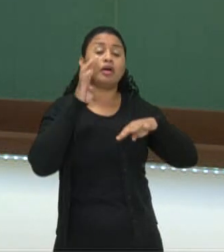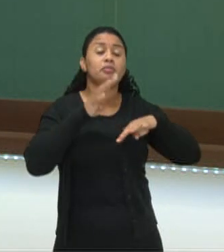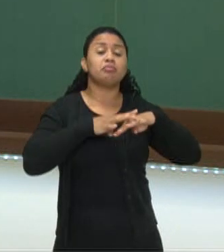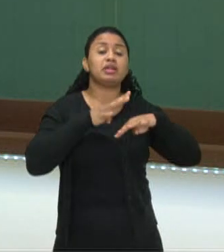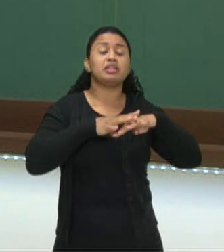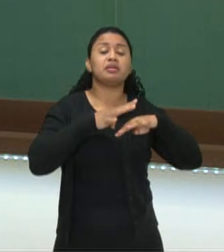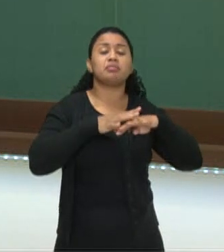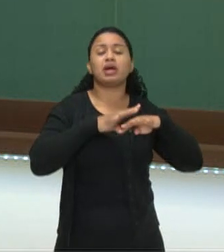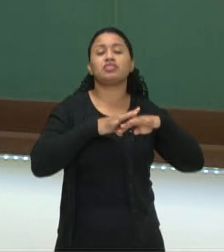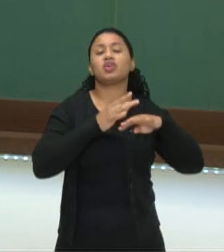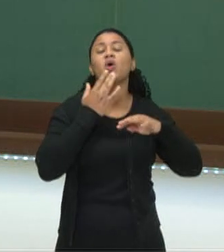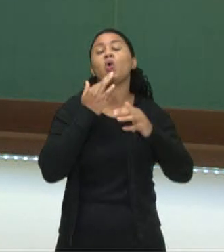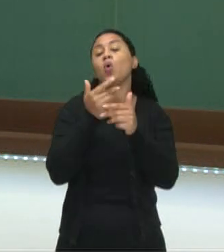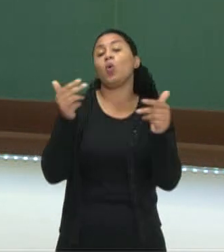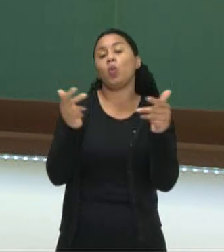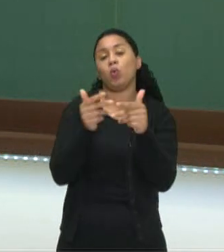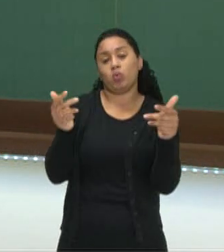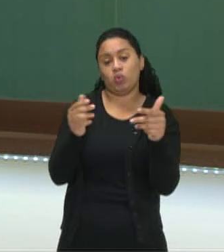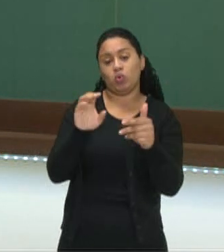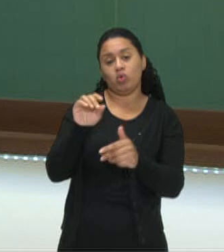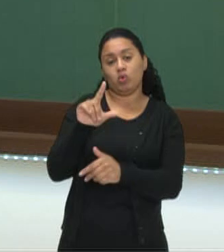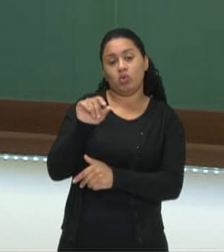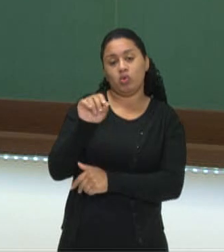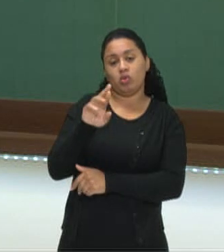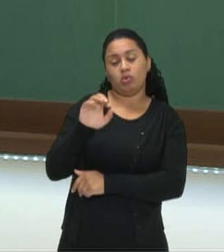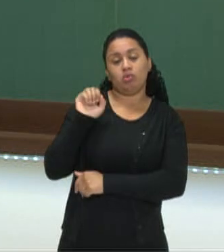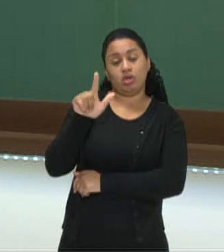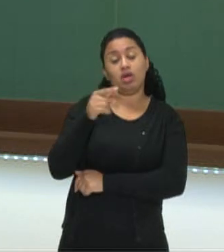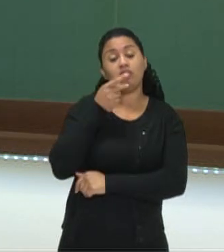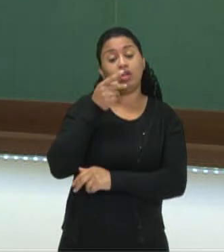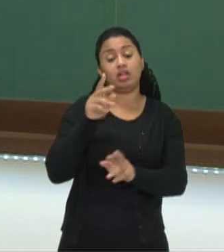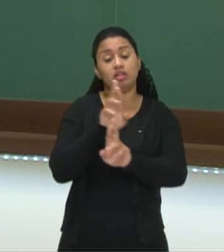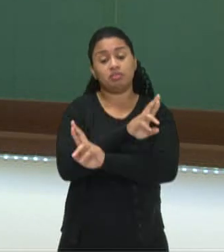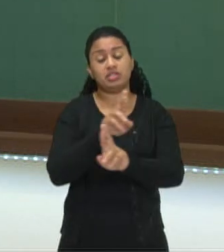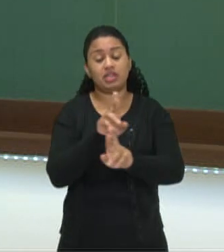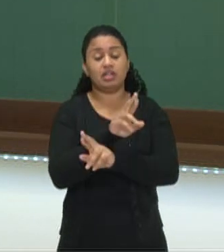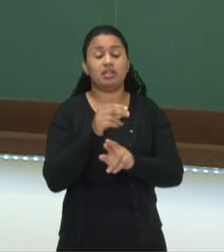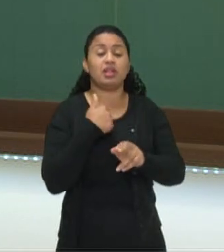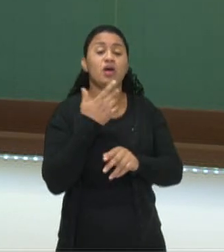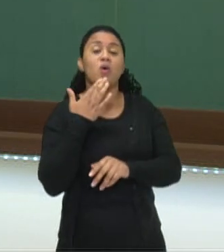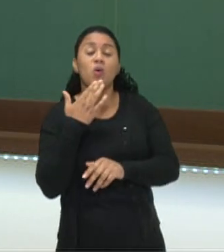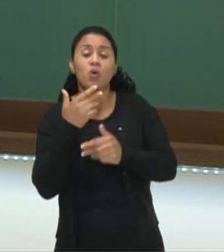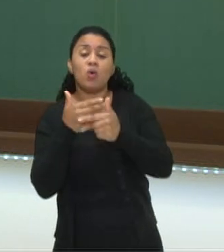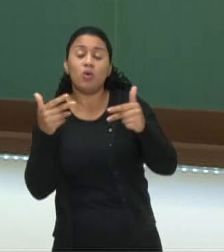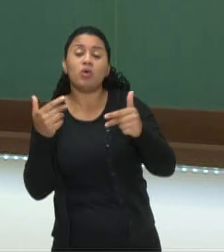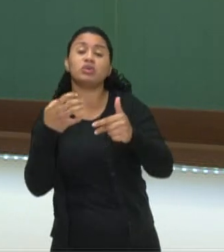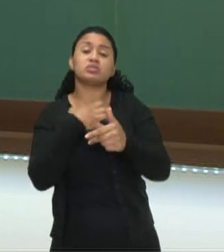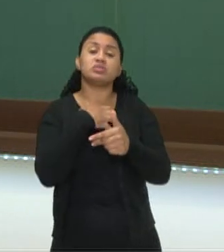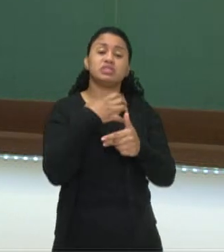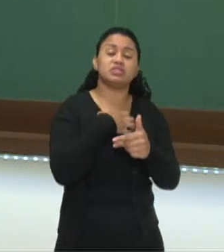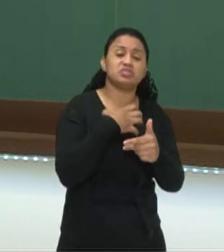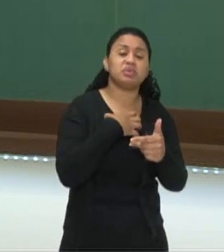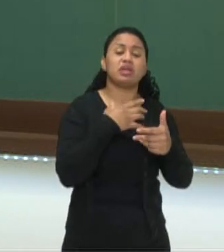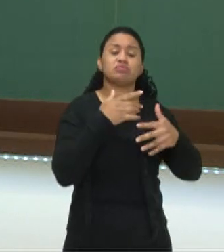coloral, vamos colocar dessa forma. Ele começa a associar exatamente cada cor com um sentimento e uma matemática de valores.